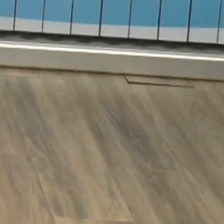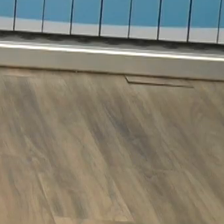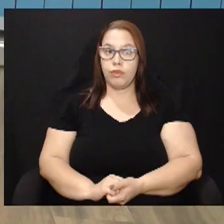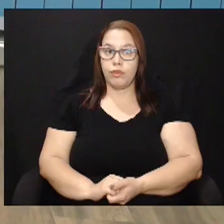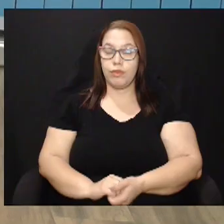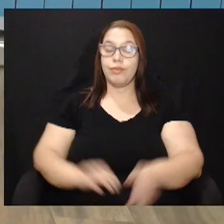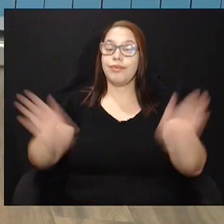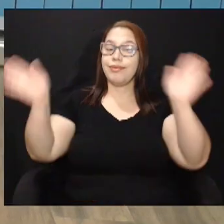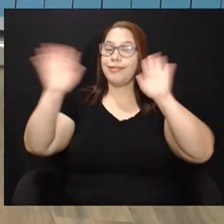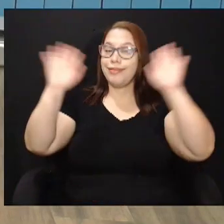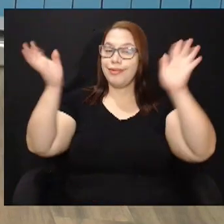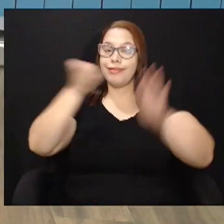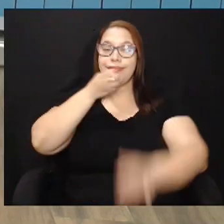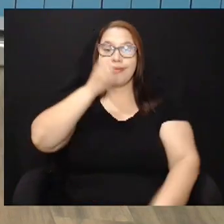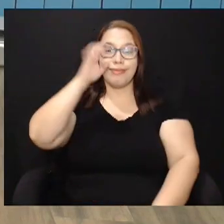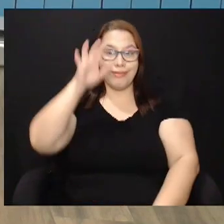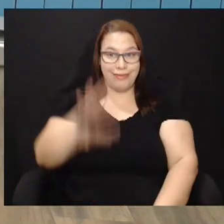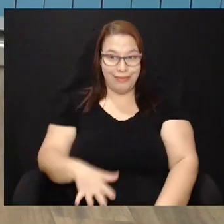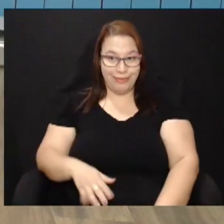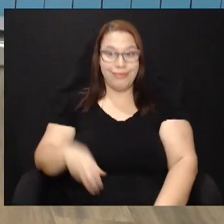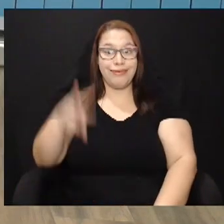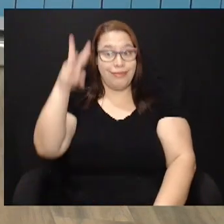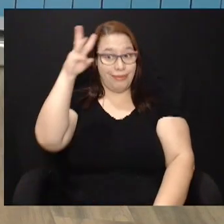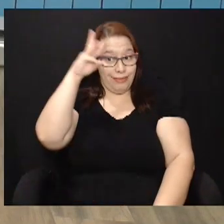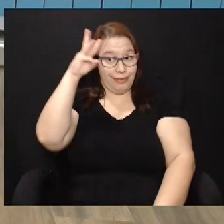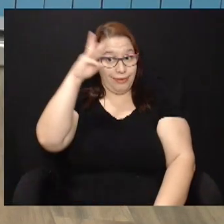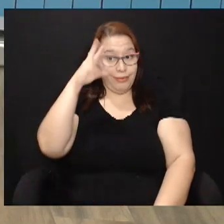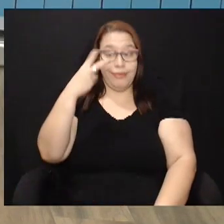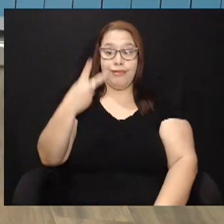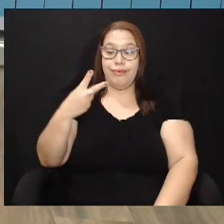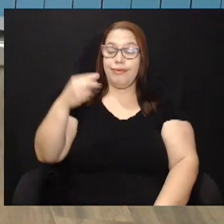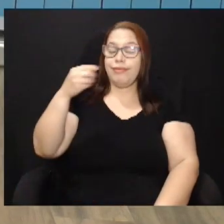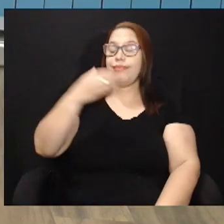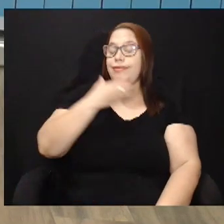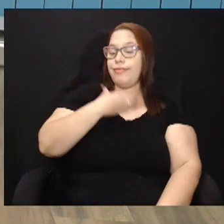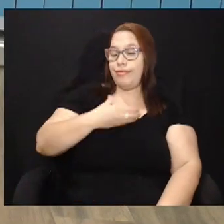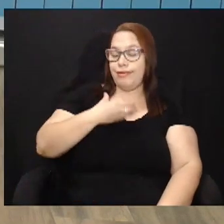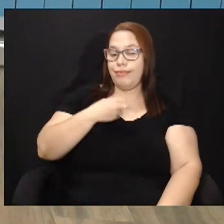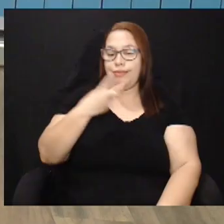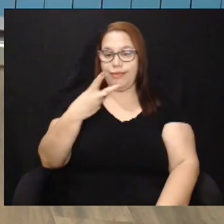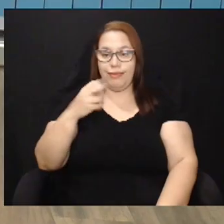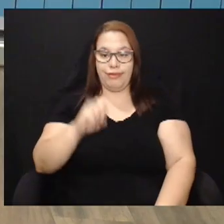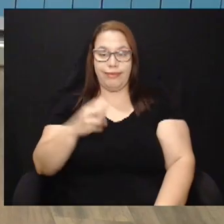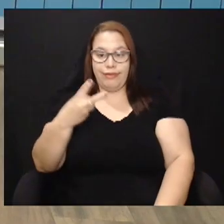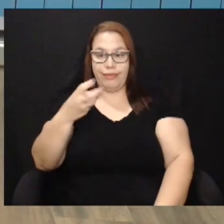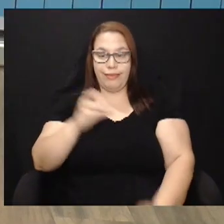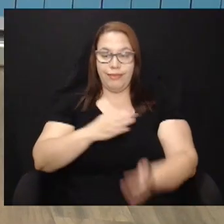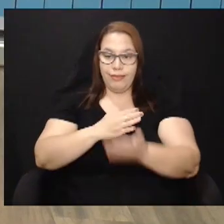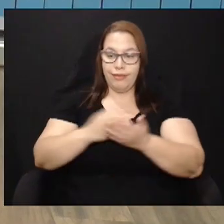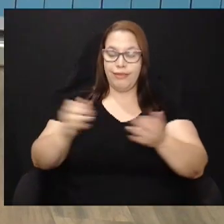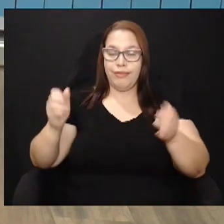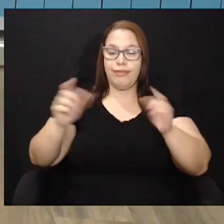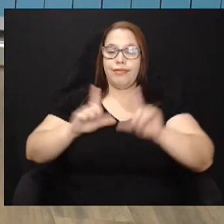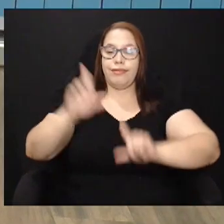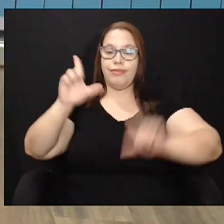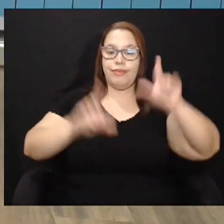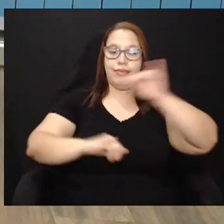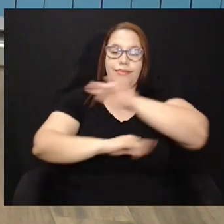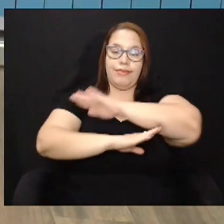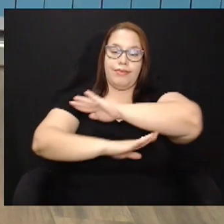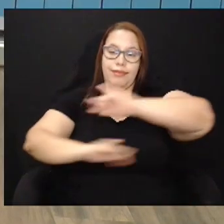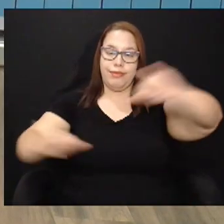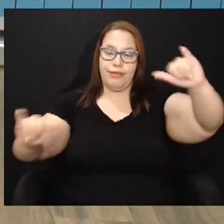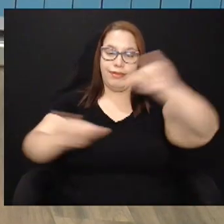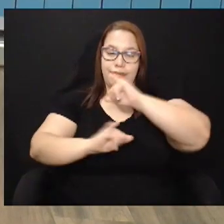Olá, boa tarde. Terça-feira, 2 de dezembro de 2025. Começa agora o Jornal Câmara Notícia,